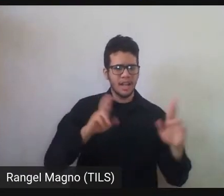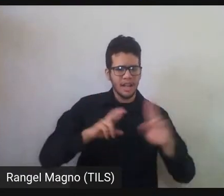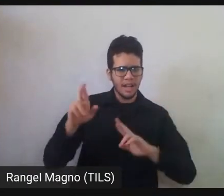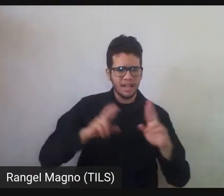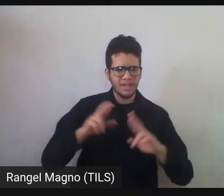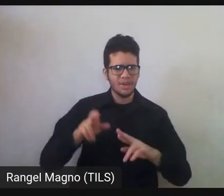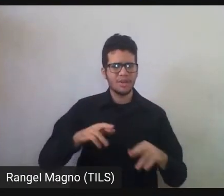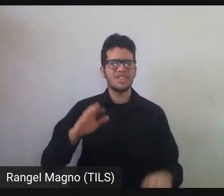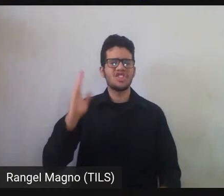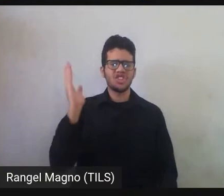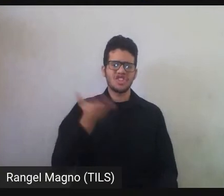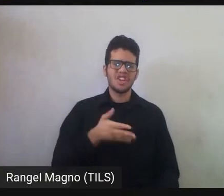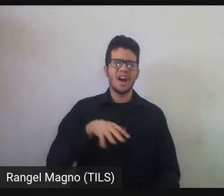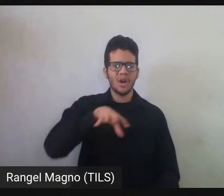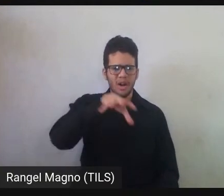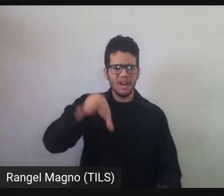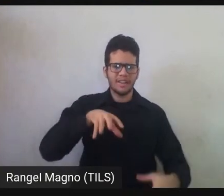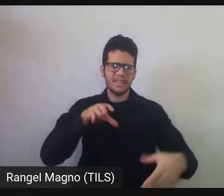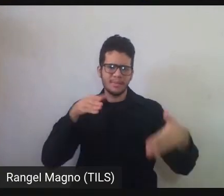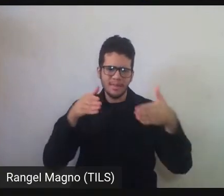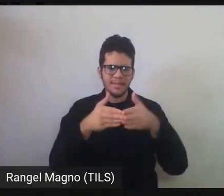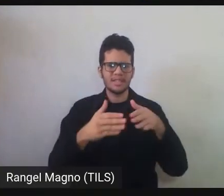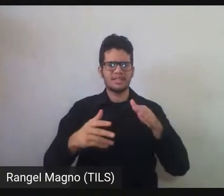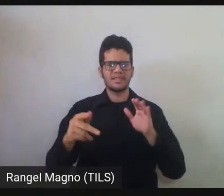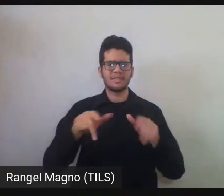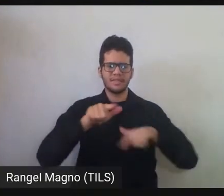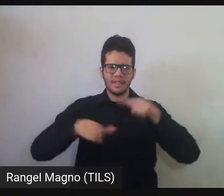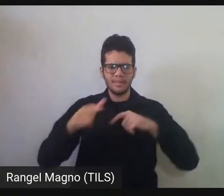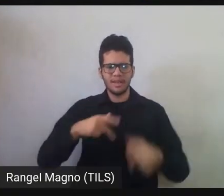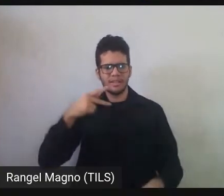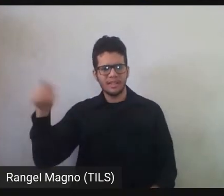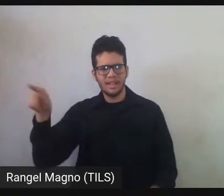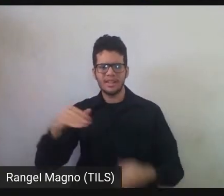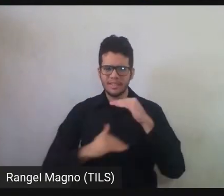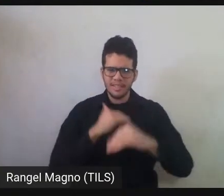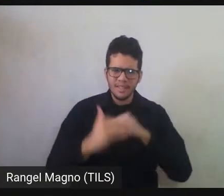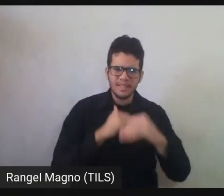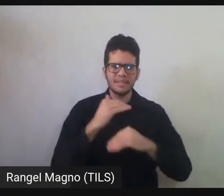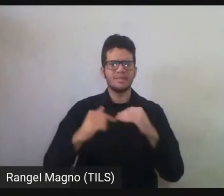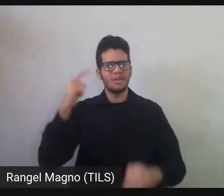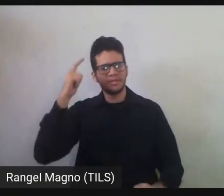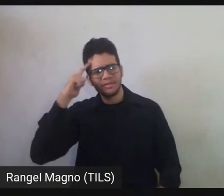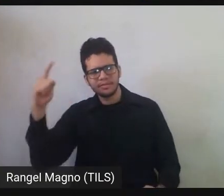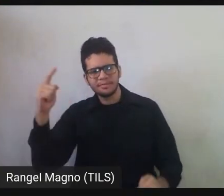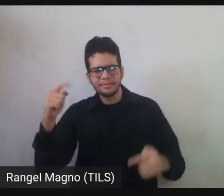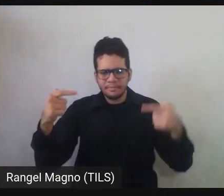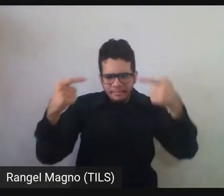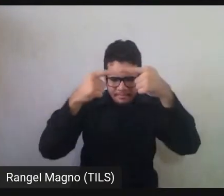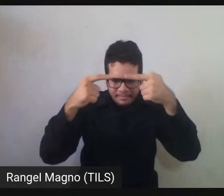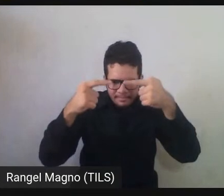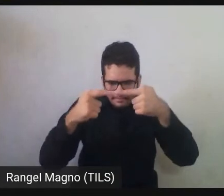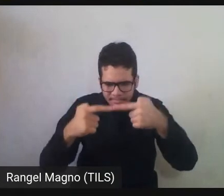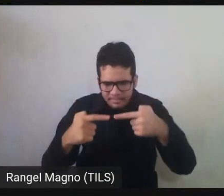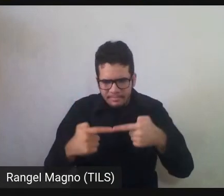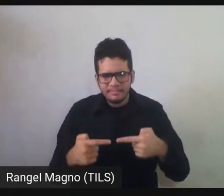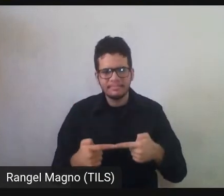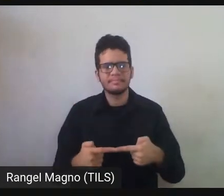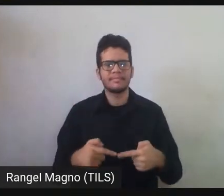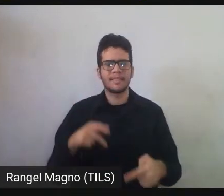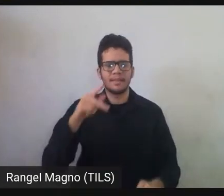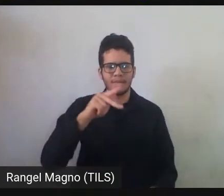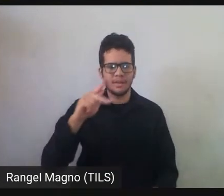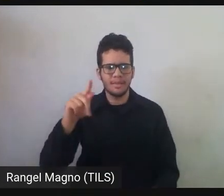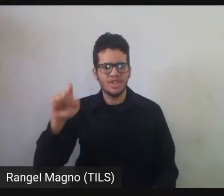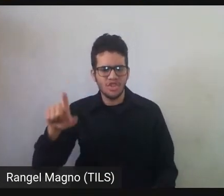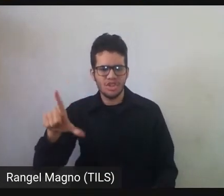trabalho deles começam a elaborar a partir disso me devolvem então no PPGEL espaço meu de